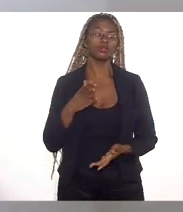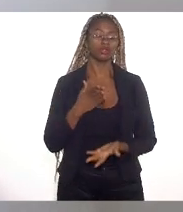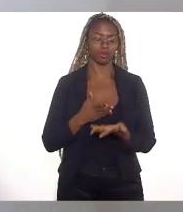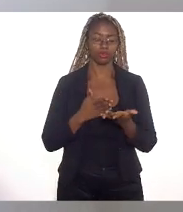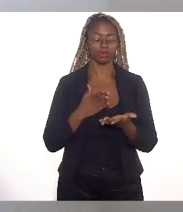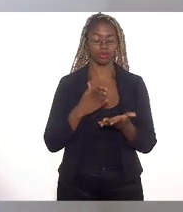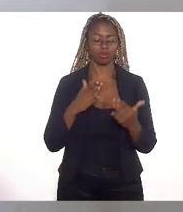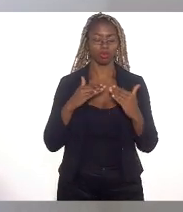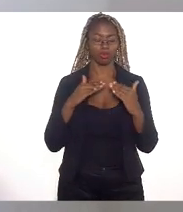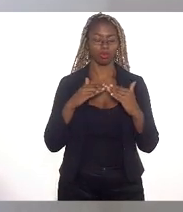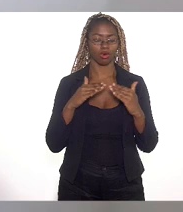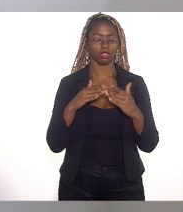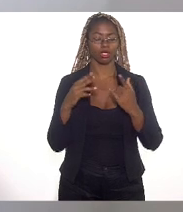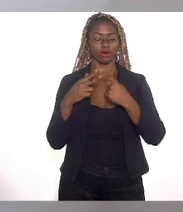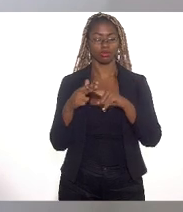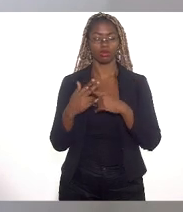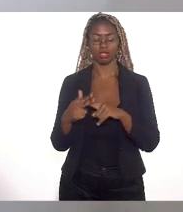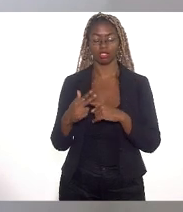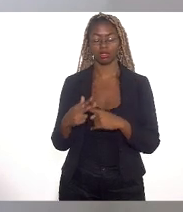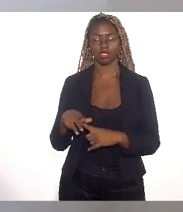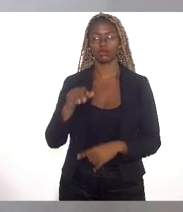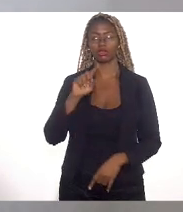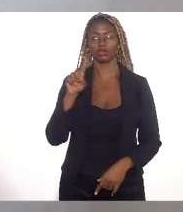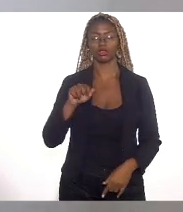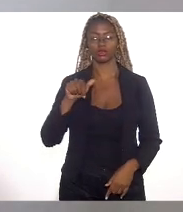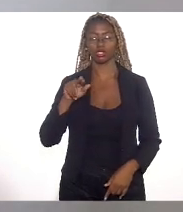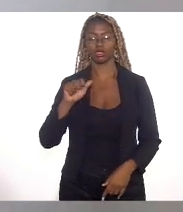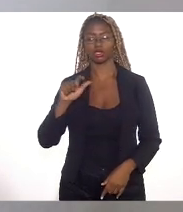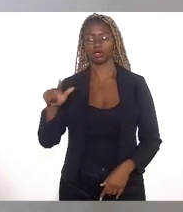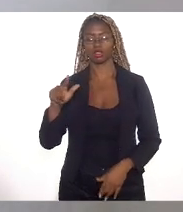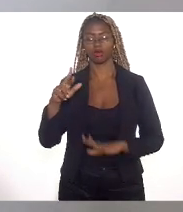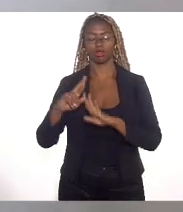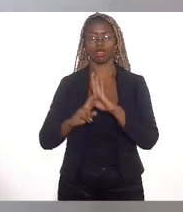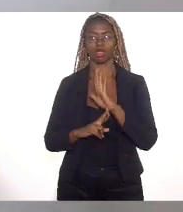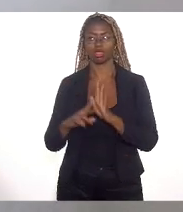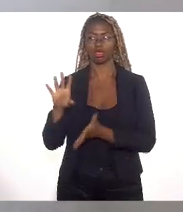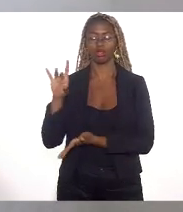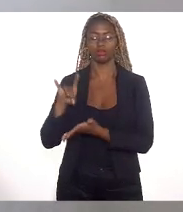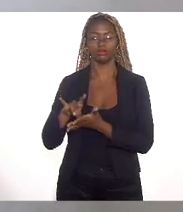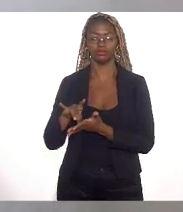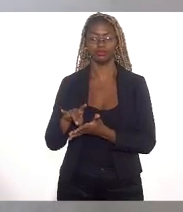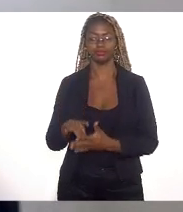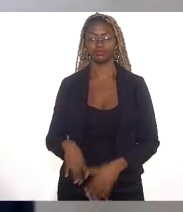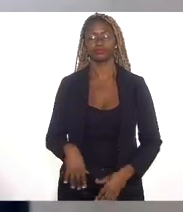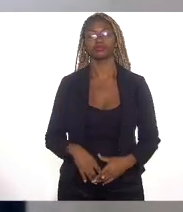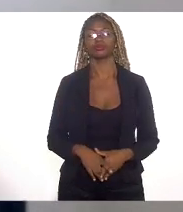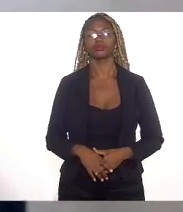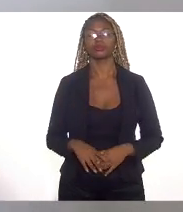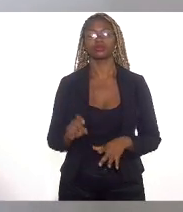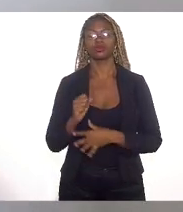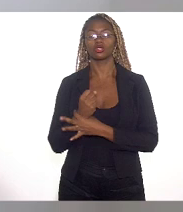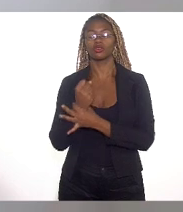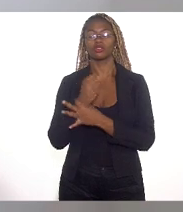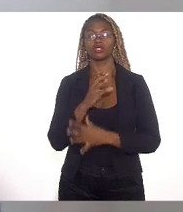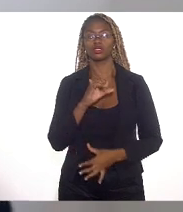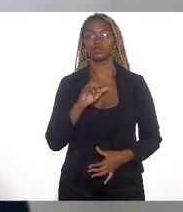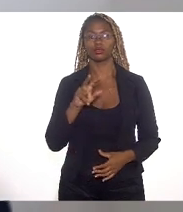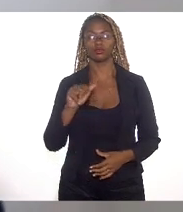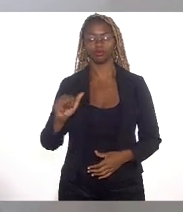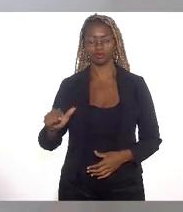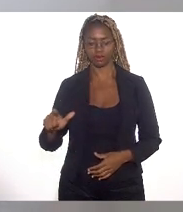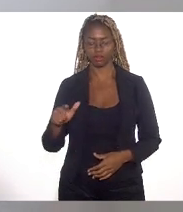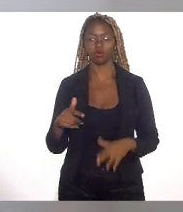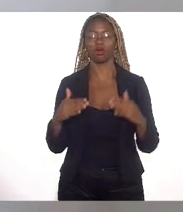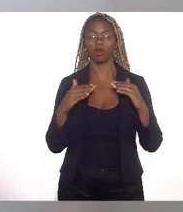do deputado Zaquiel Teixeira, relator original. Defesa Civil favorável com emendas de Orçamento, Finanças,